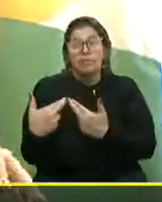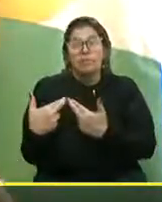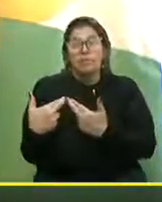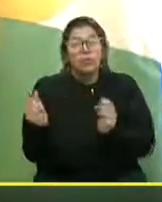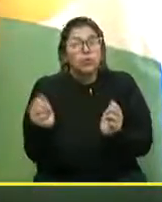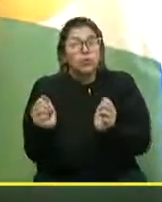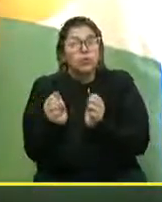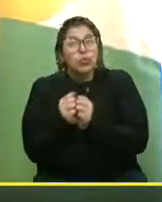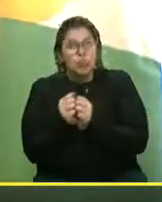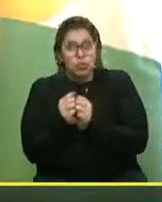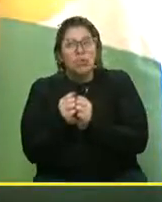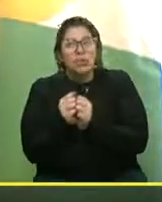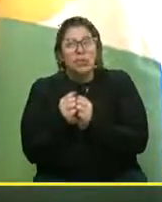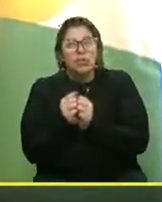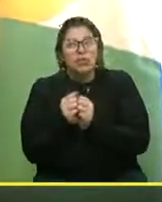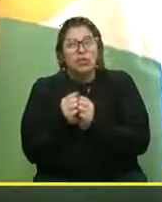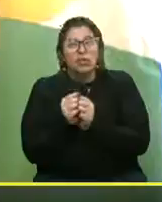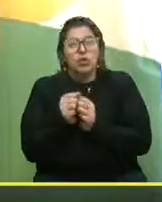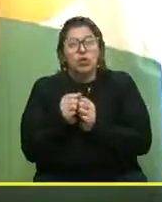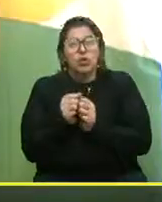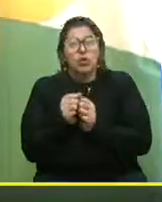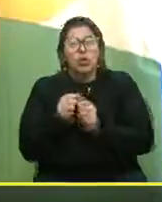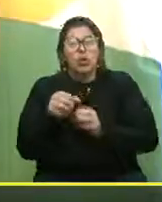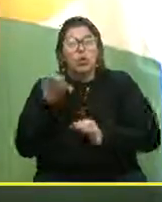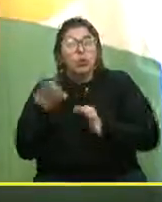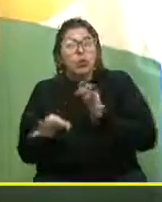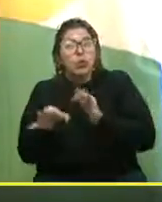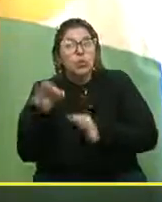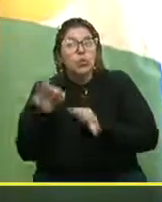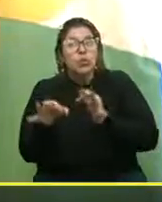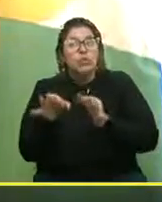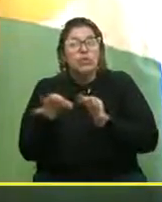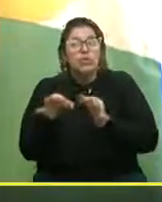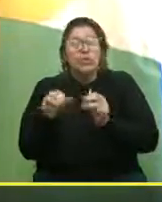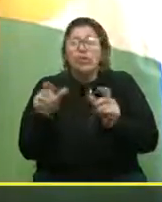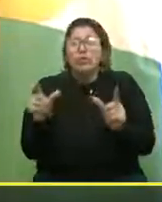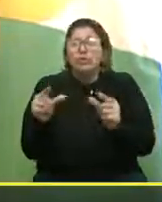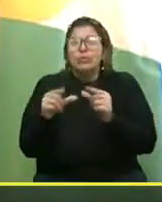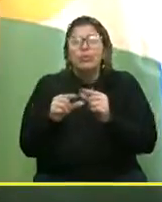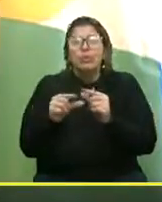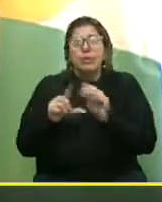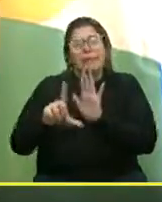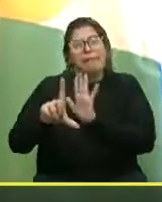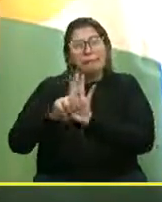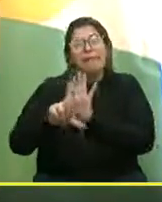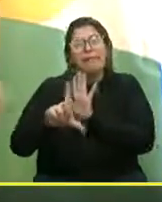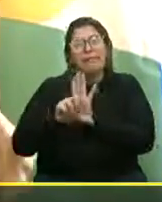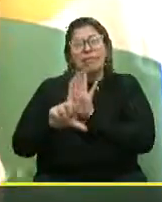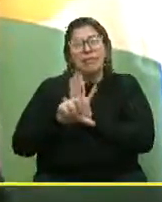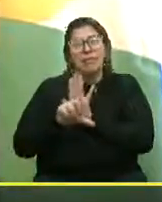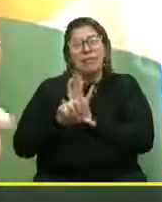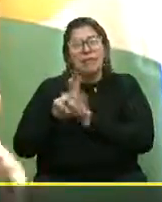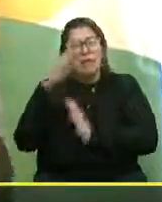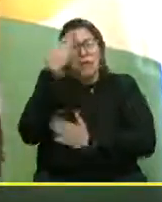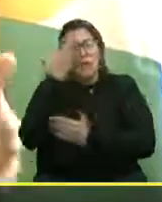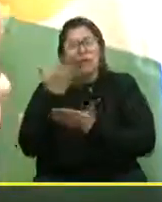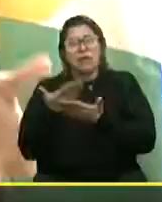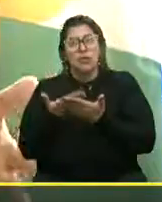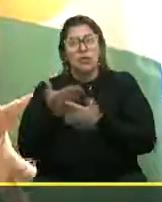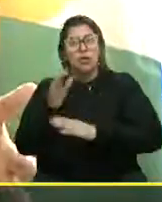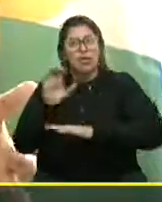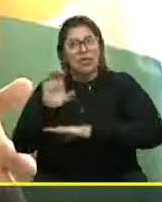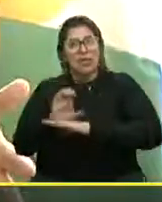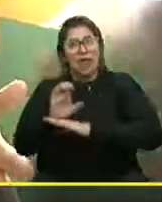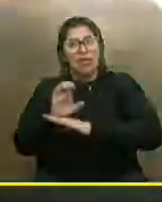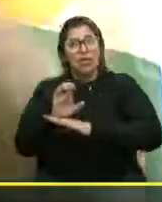juntamente com o executivo de nós enxugamos estas leis e eu acredito que está no